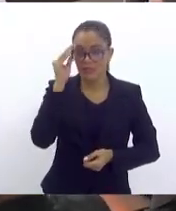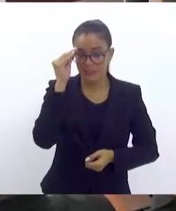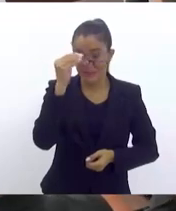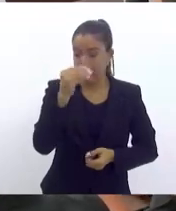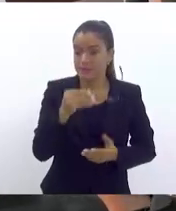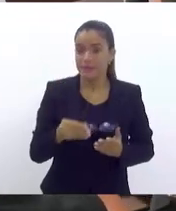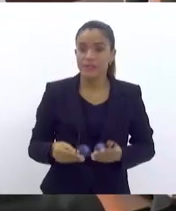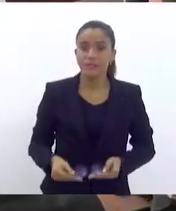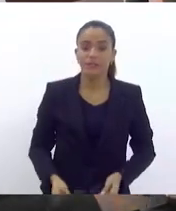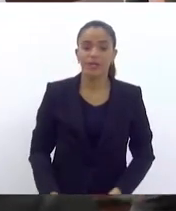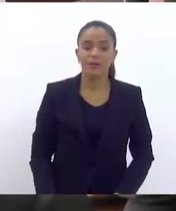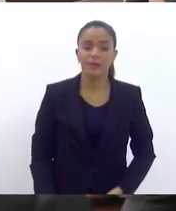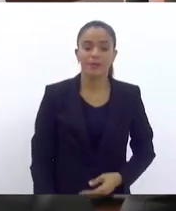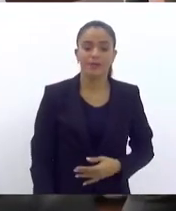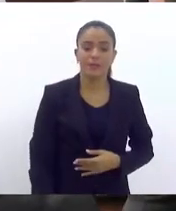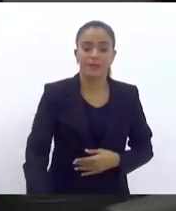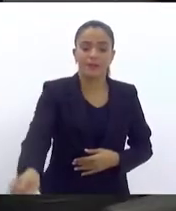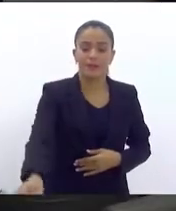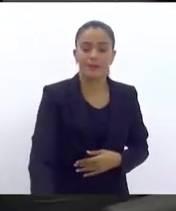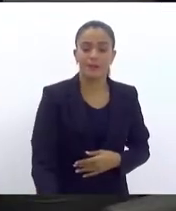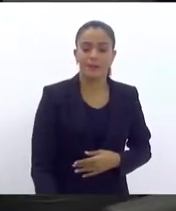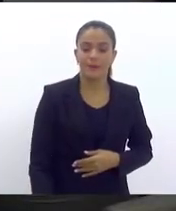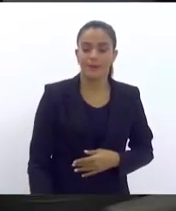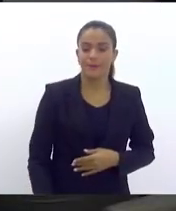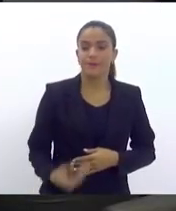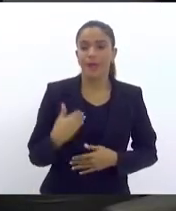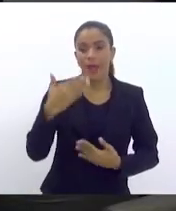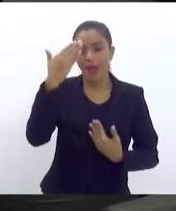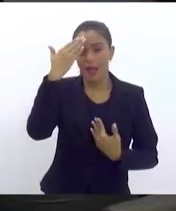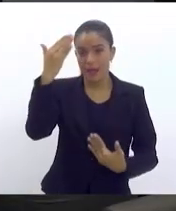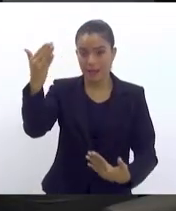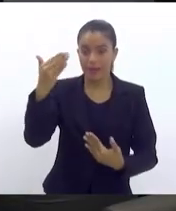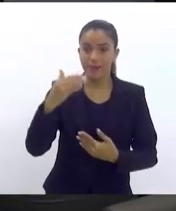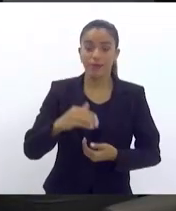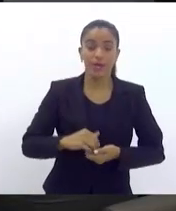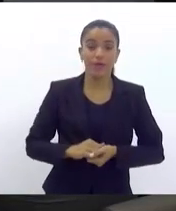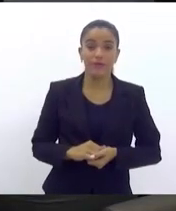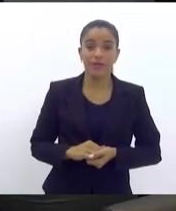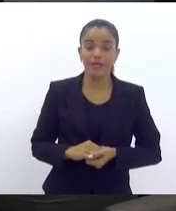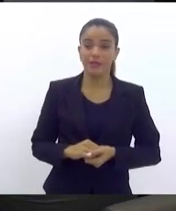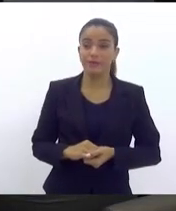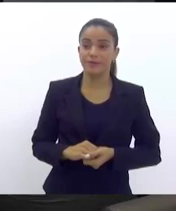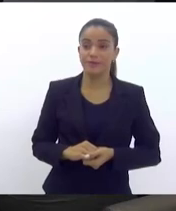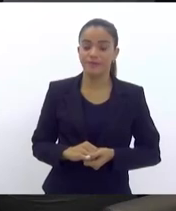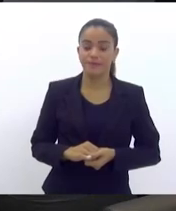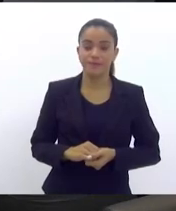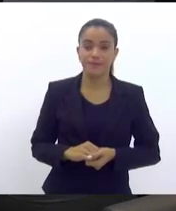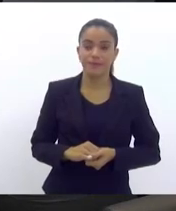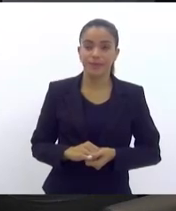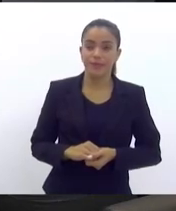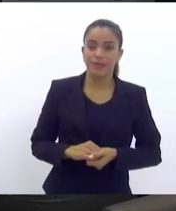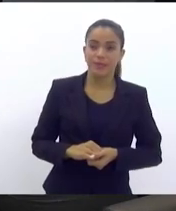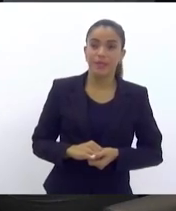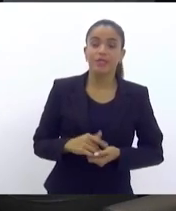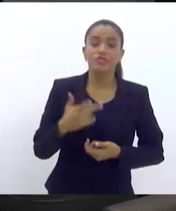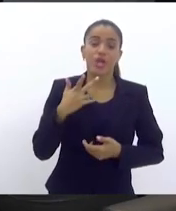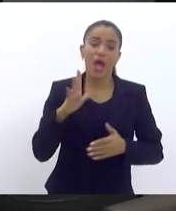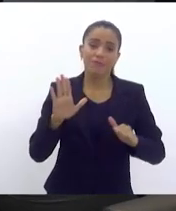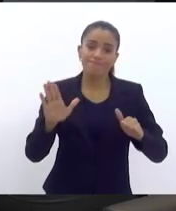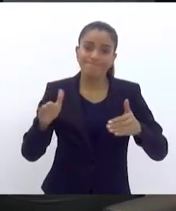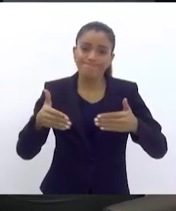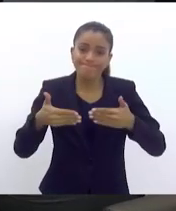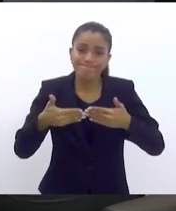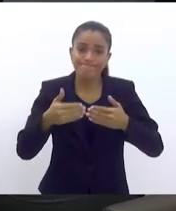agradeço as palavras vereadora Ana luz da cidade de Queimados partindo já para o fim da nossa